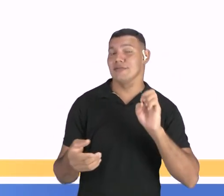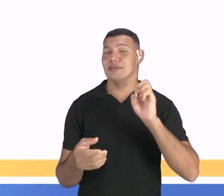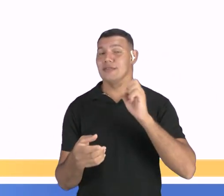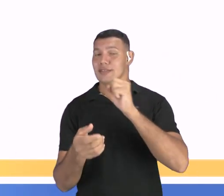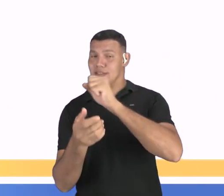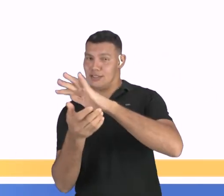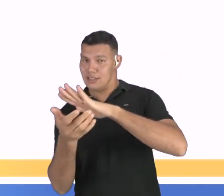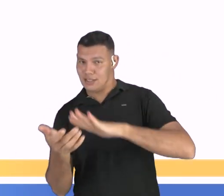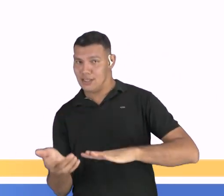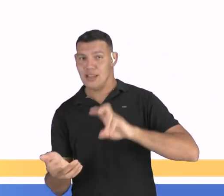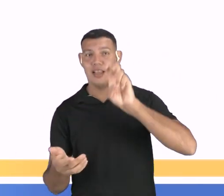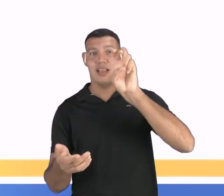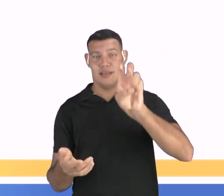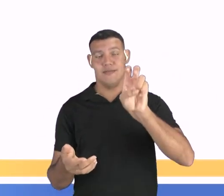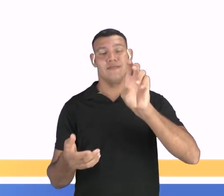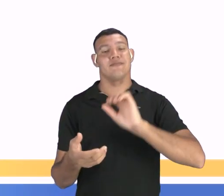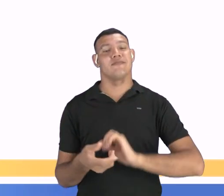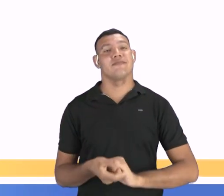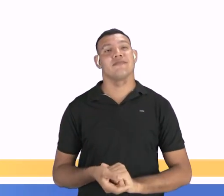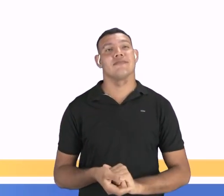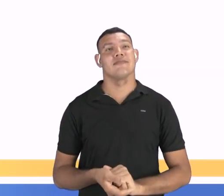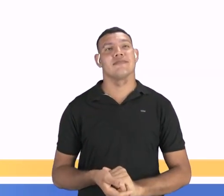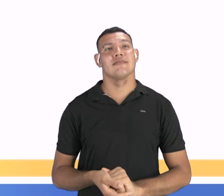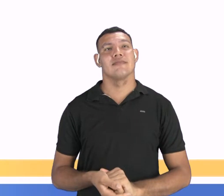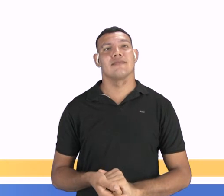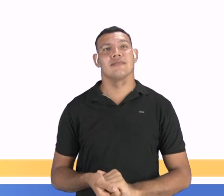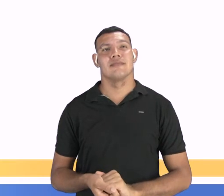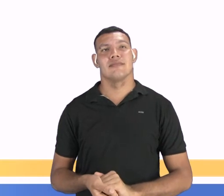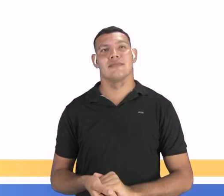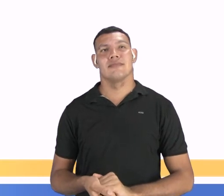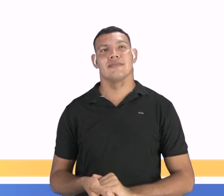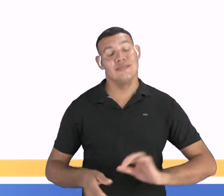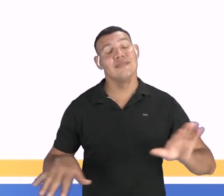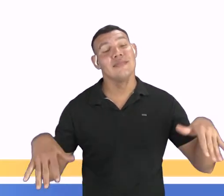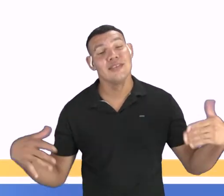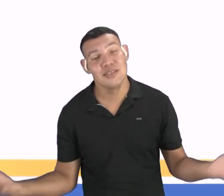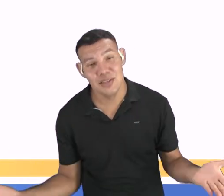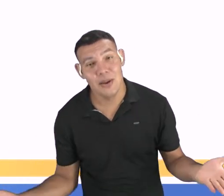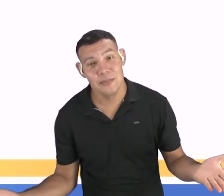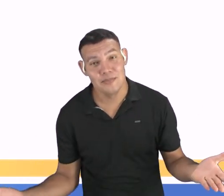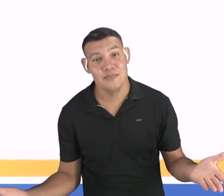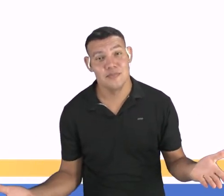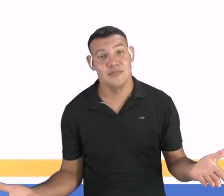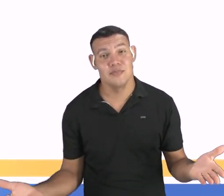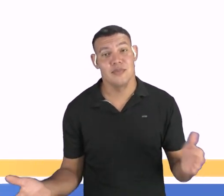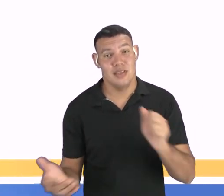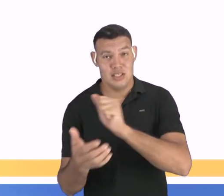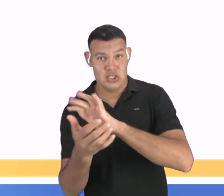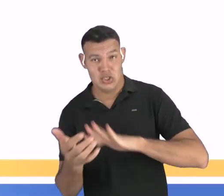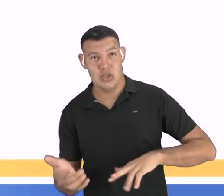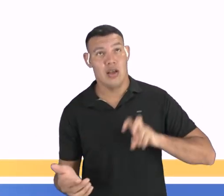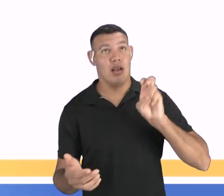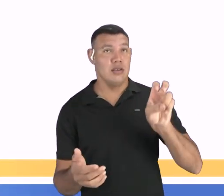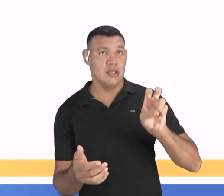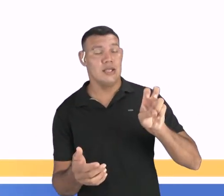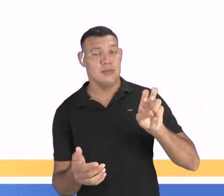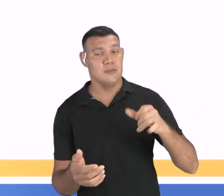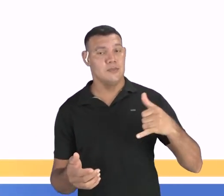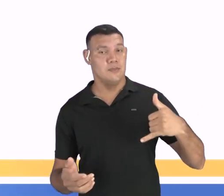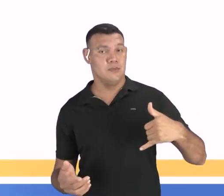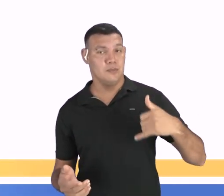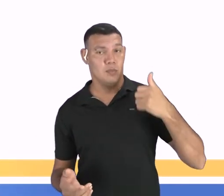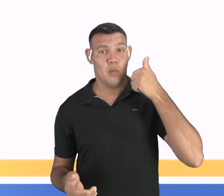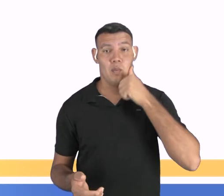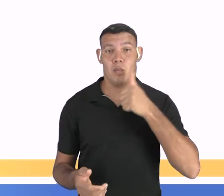exercício a respeito desse conteúdo aqui, que é o exercício de número 5. Uma moça de 15 anos pesa 54